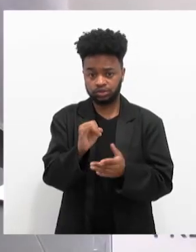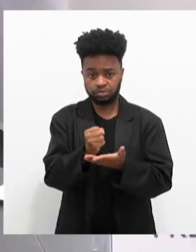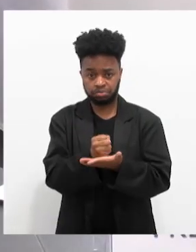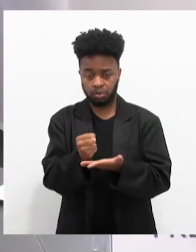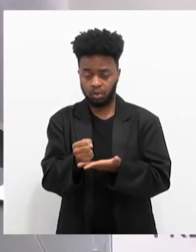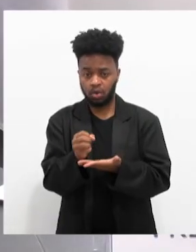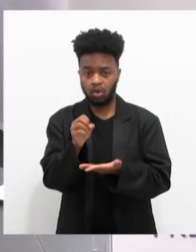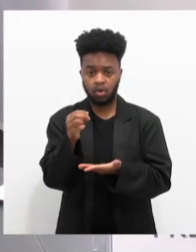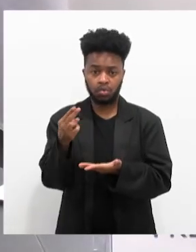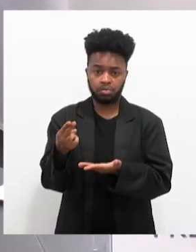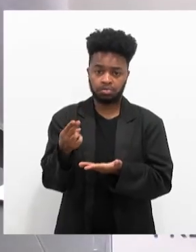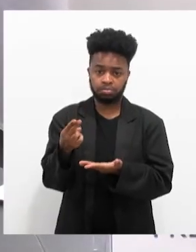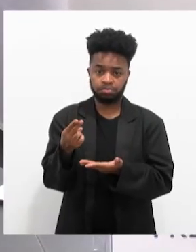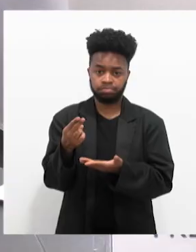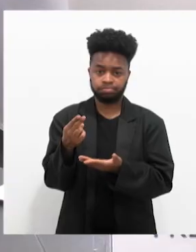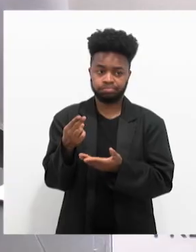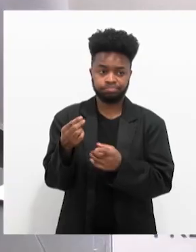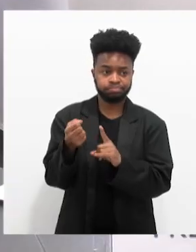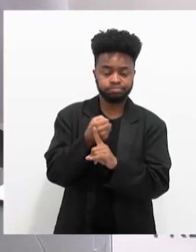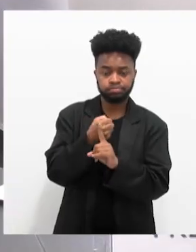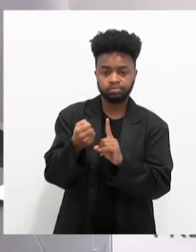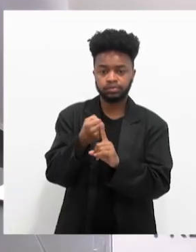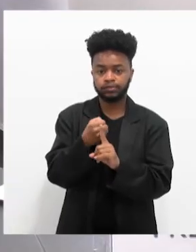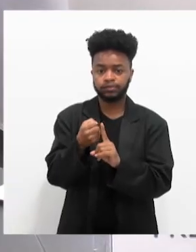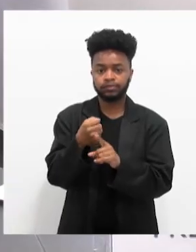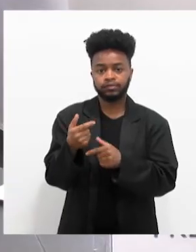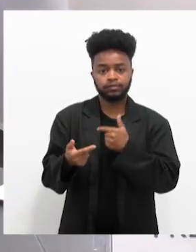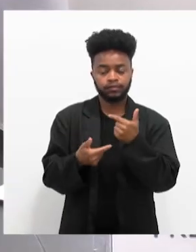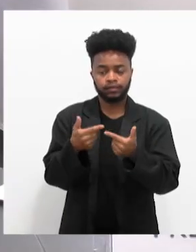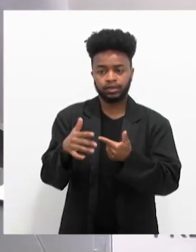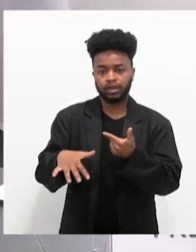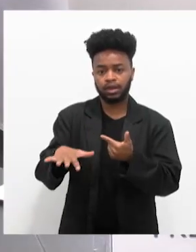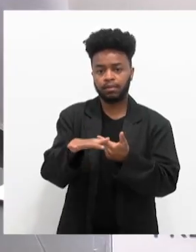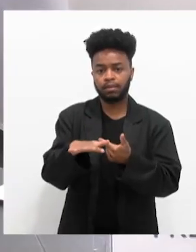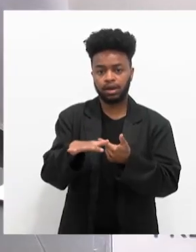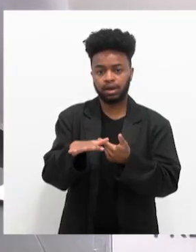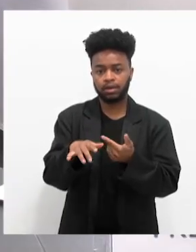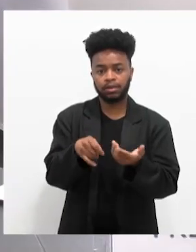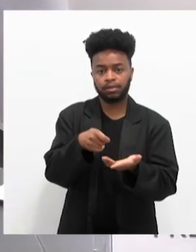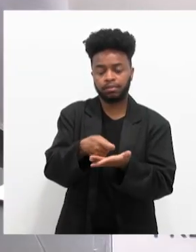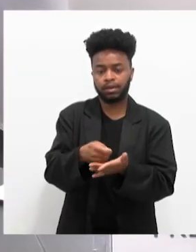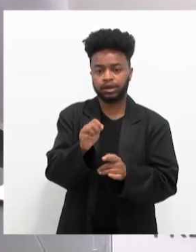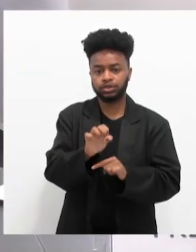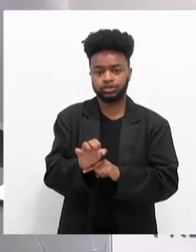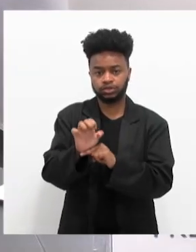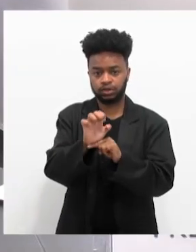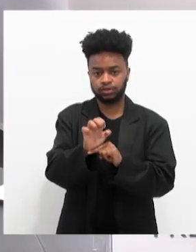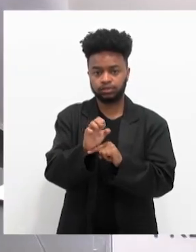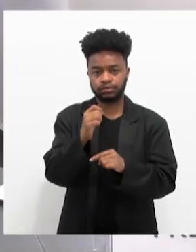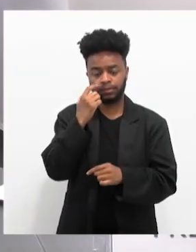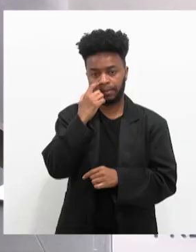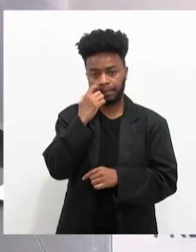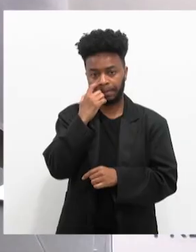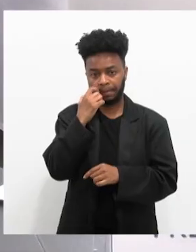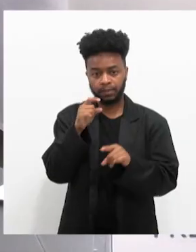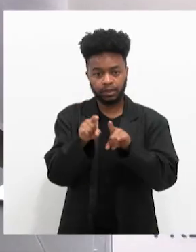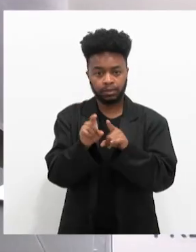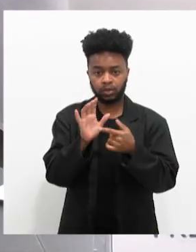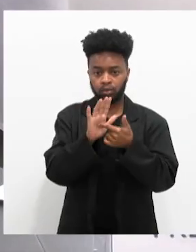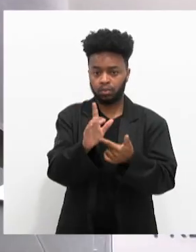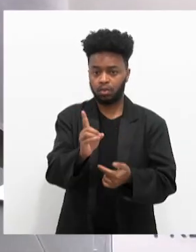ou naquilo que impacte os serviços que são pagos pelo Estado do Rio de Janeiro, também não